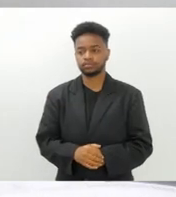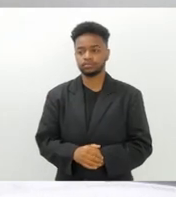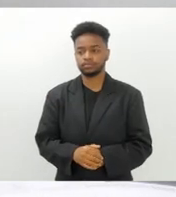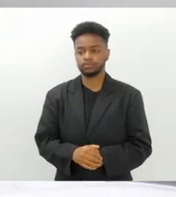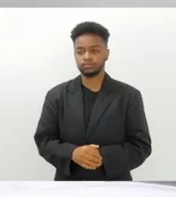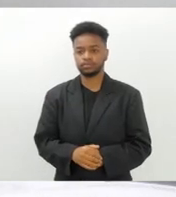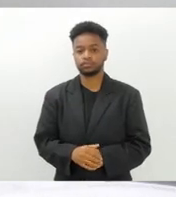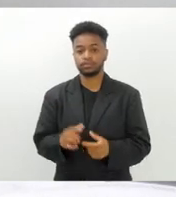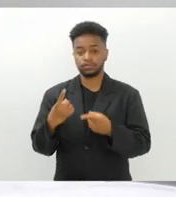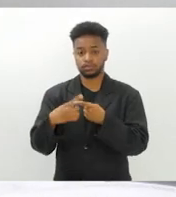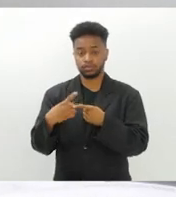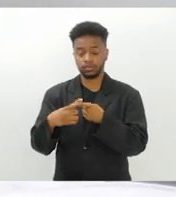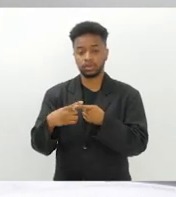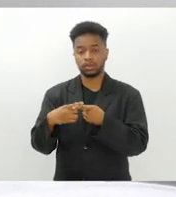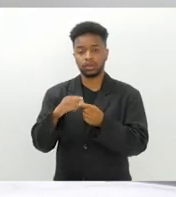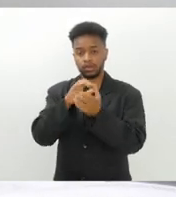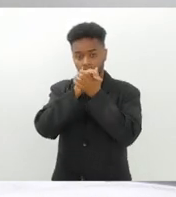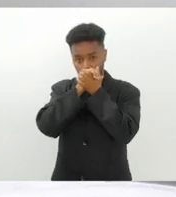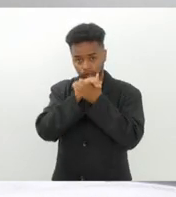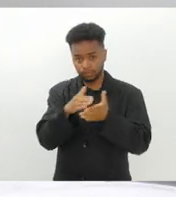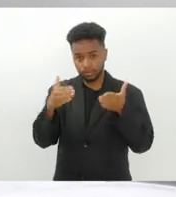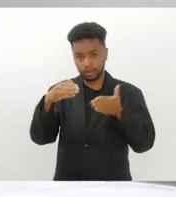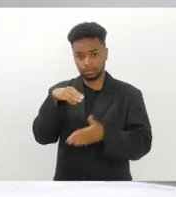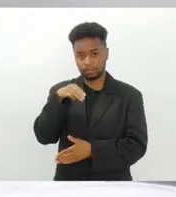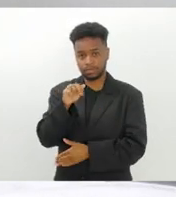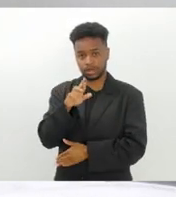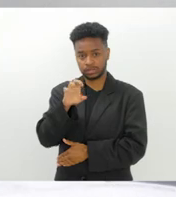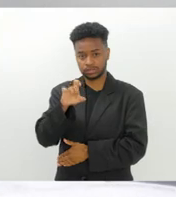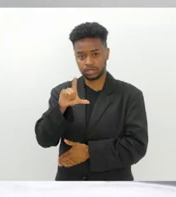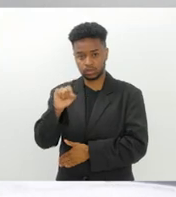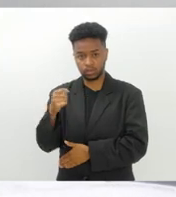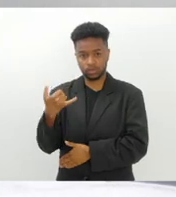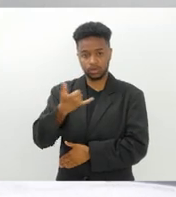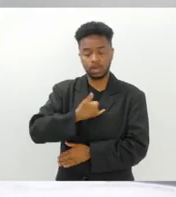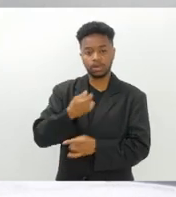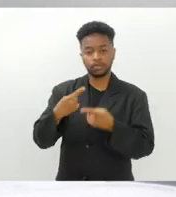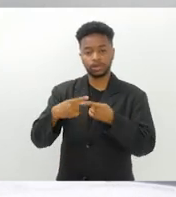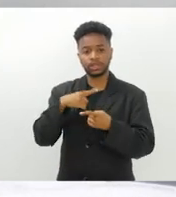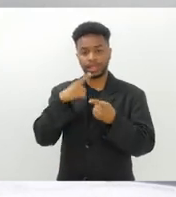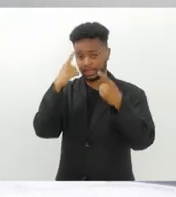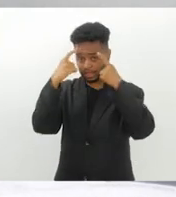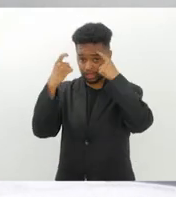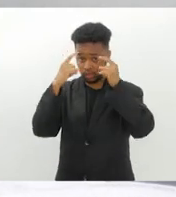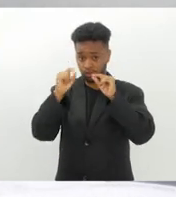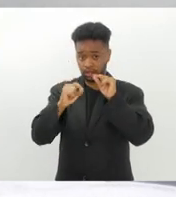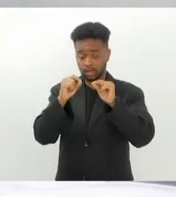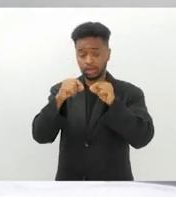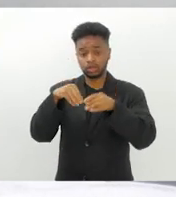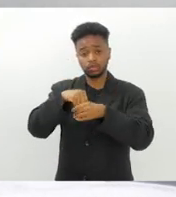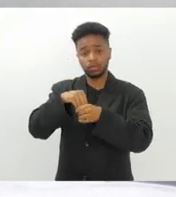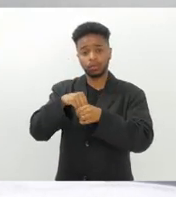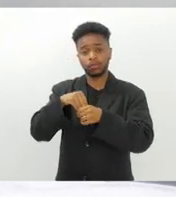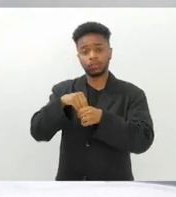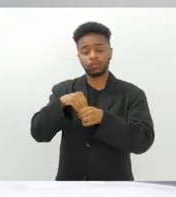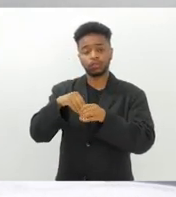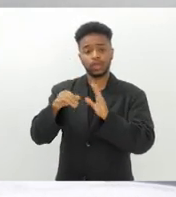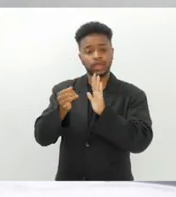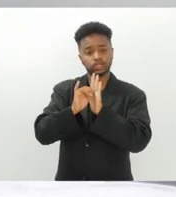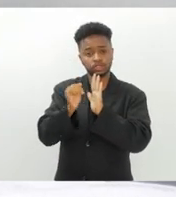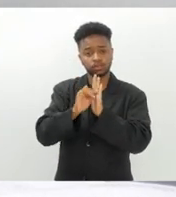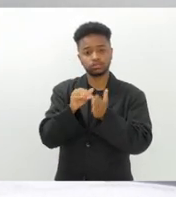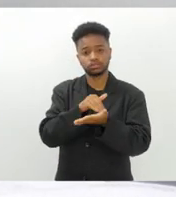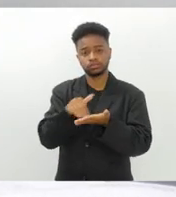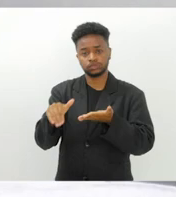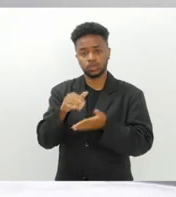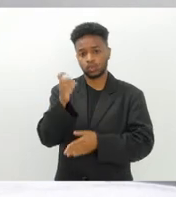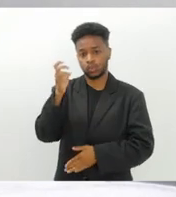O pai Marcelo falava comigo que uma das ideias, eu achei muito interessante, é nos editais da Secretaria